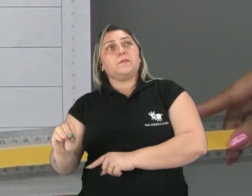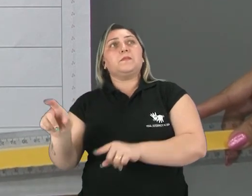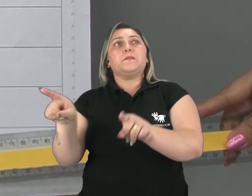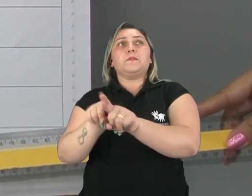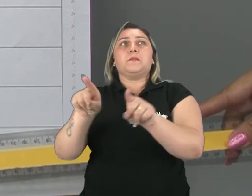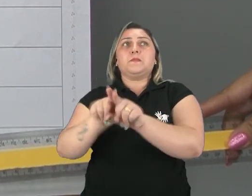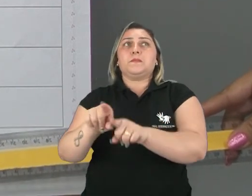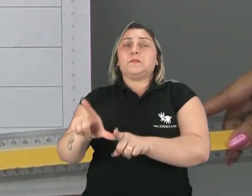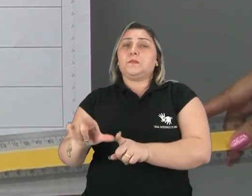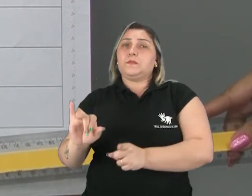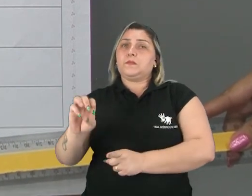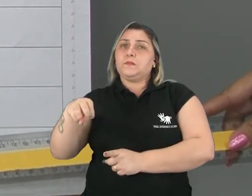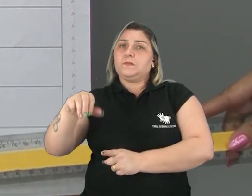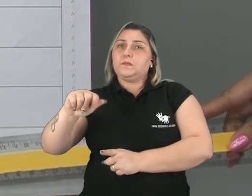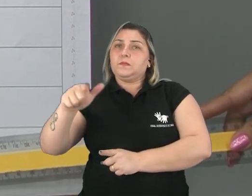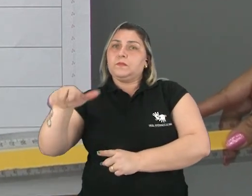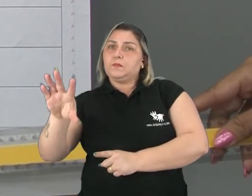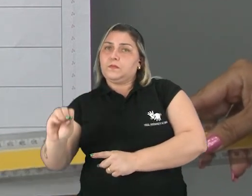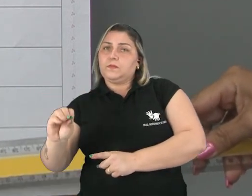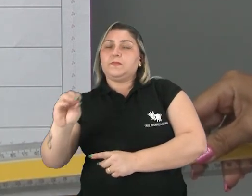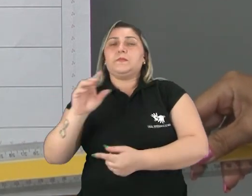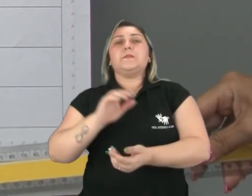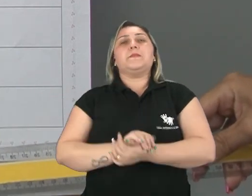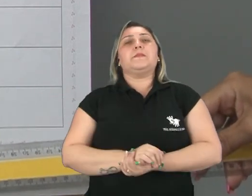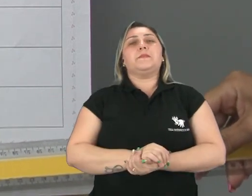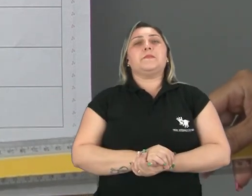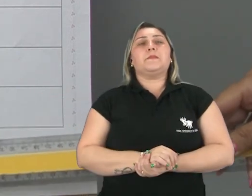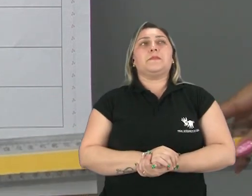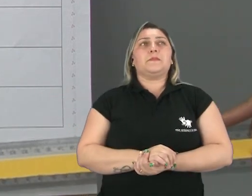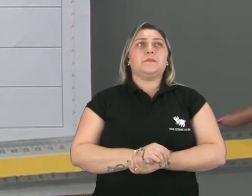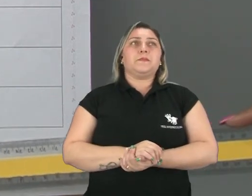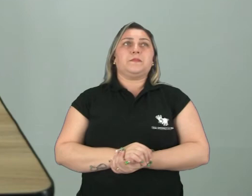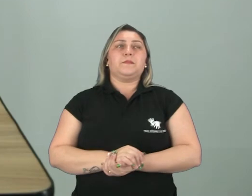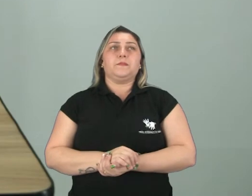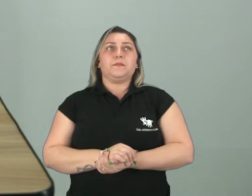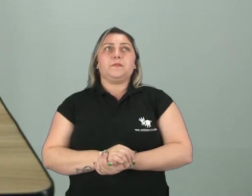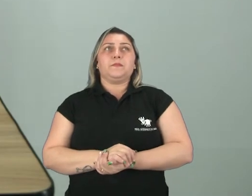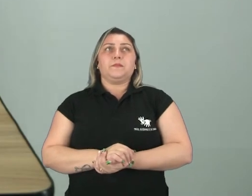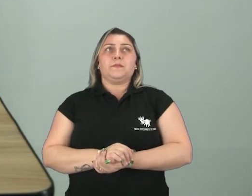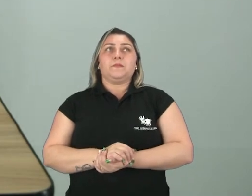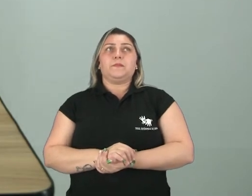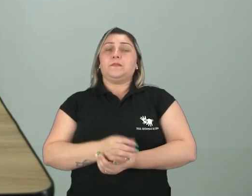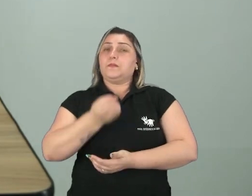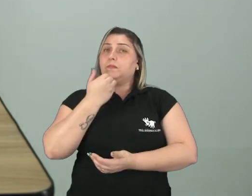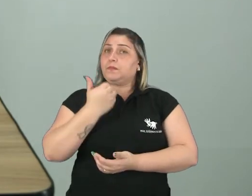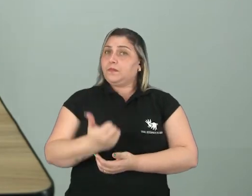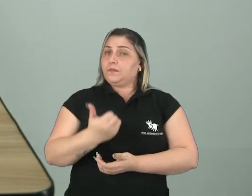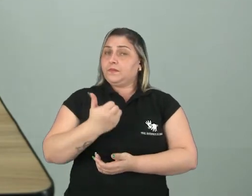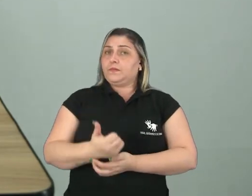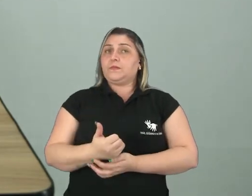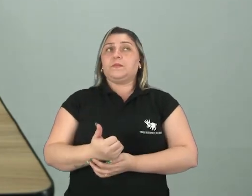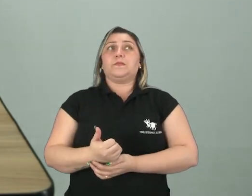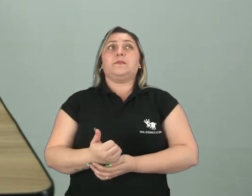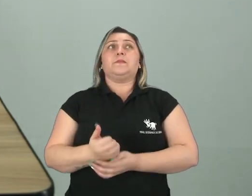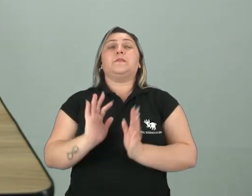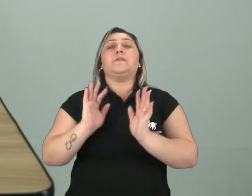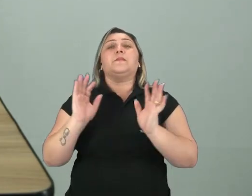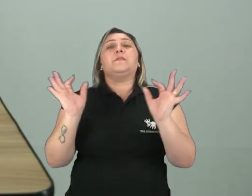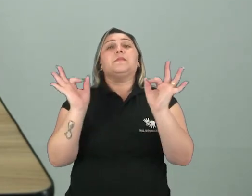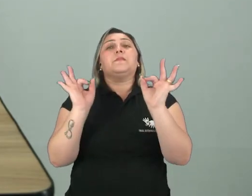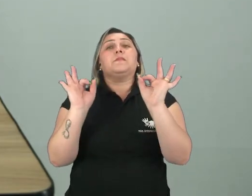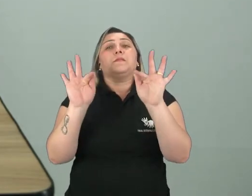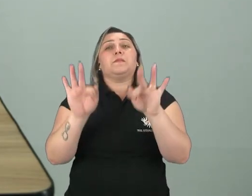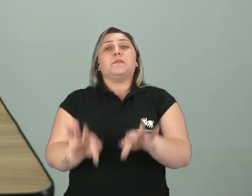e temos aqui também o final mão da palavra limão muito bem assim